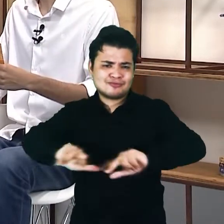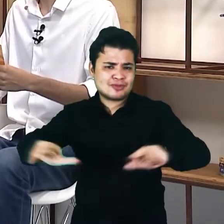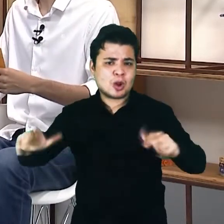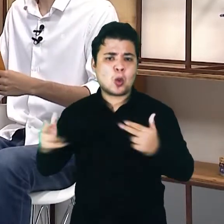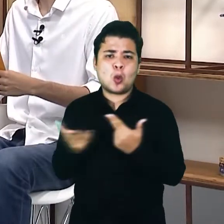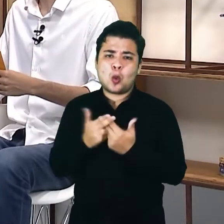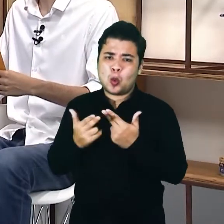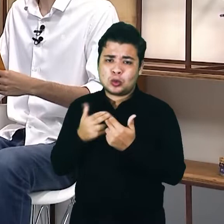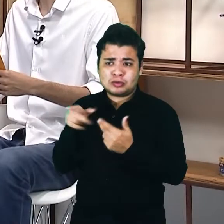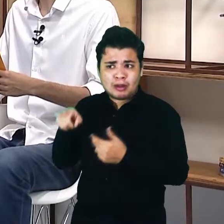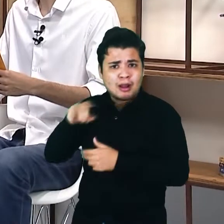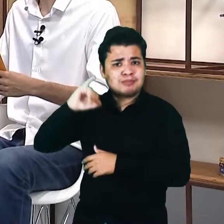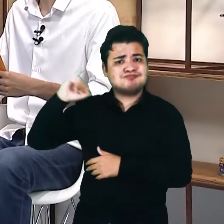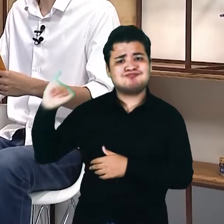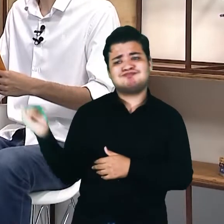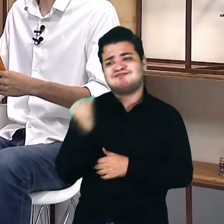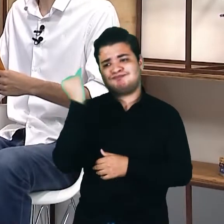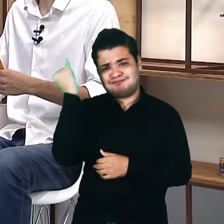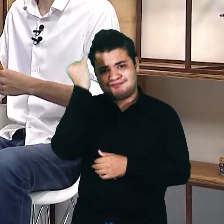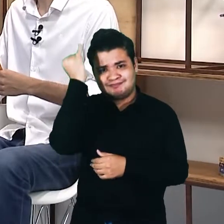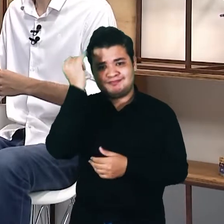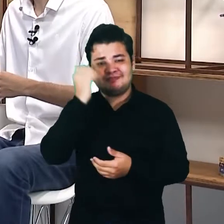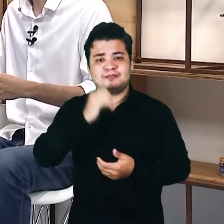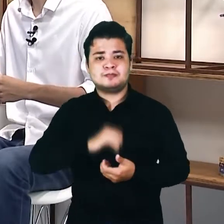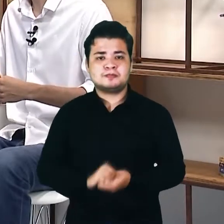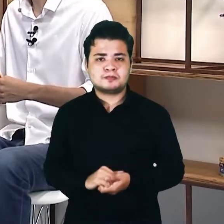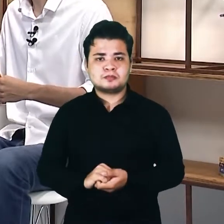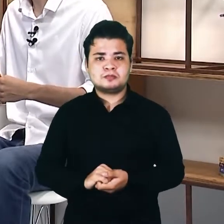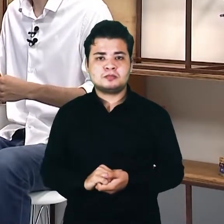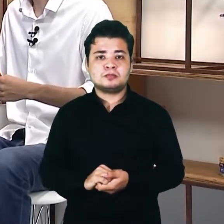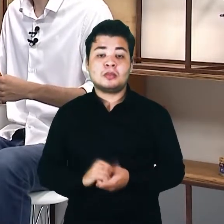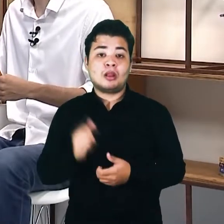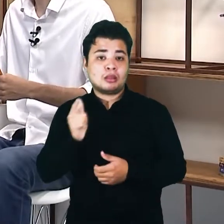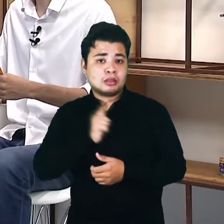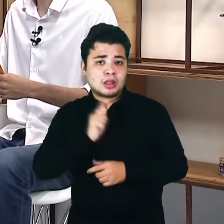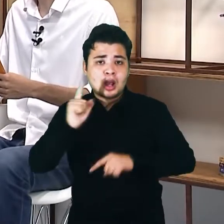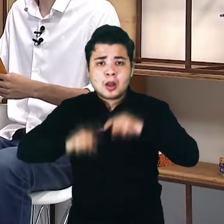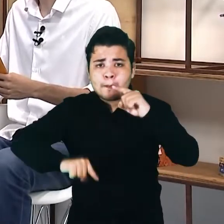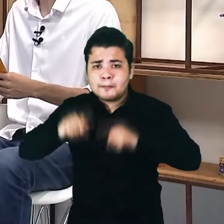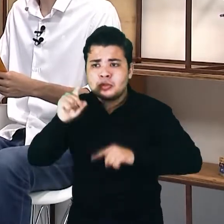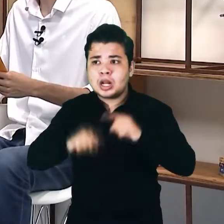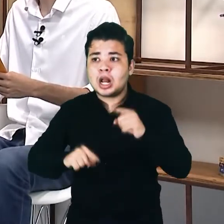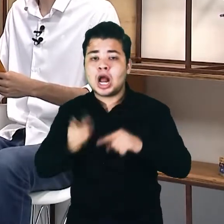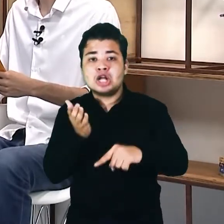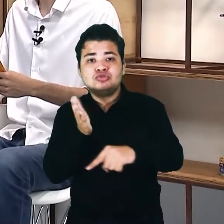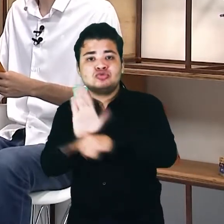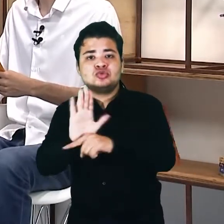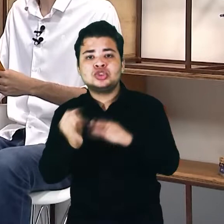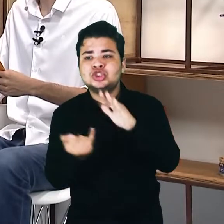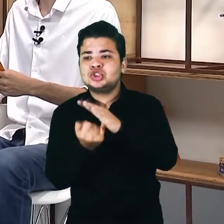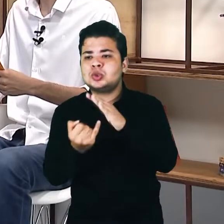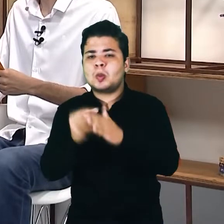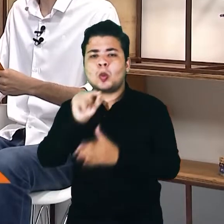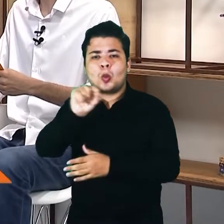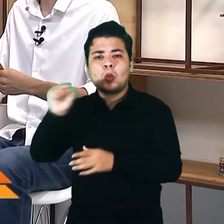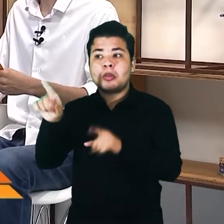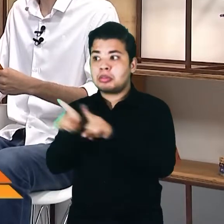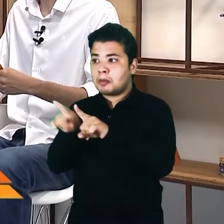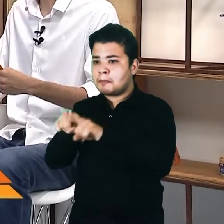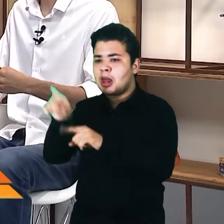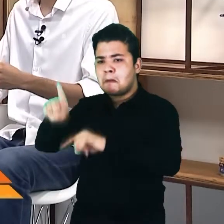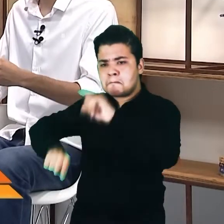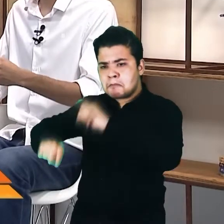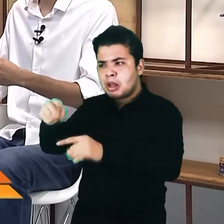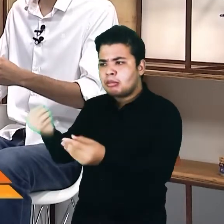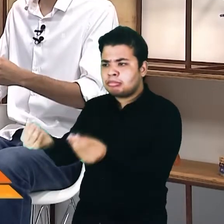muito importante, né, o herbário, né? Você fornece material para outras instituições, recebe, produz